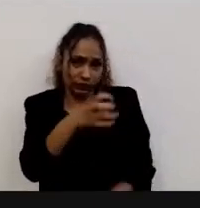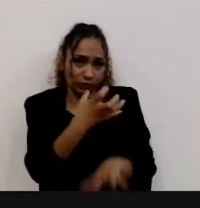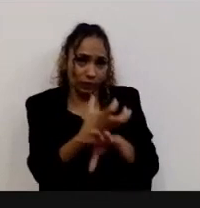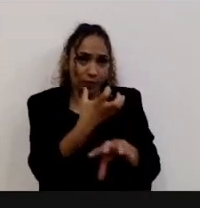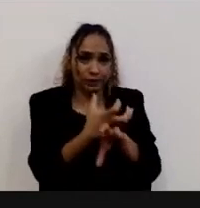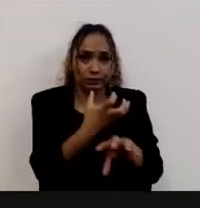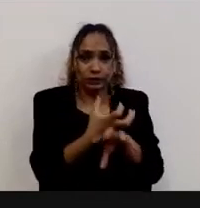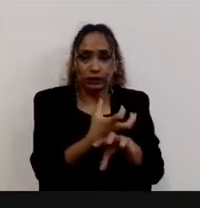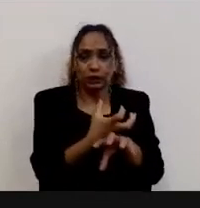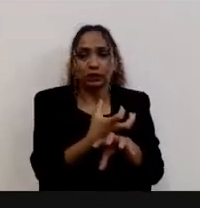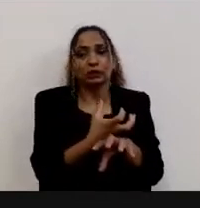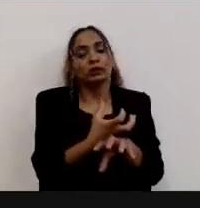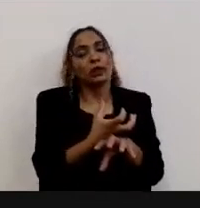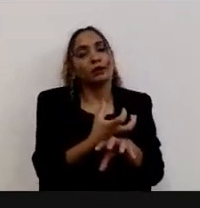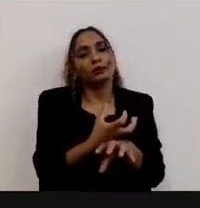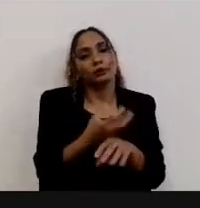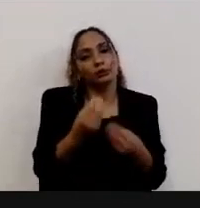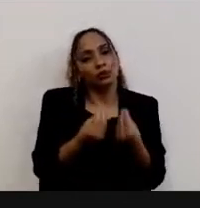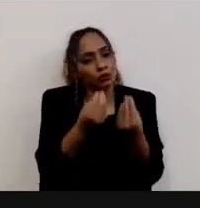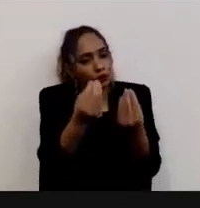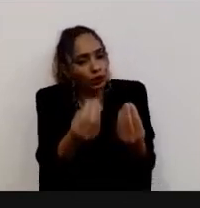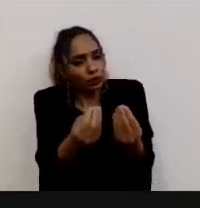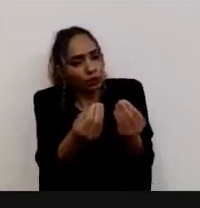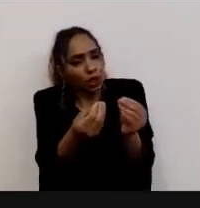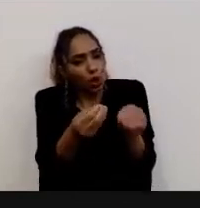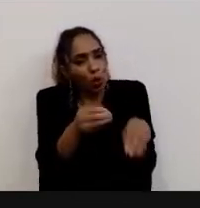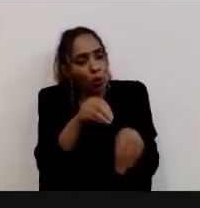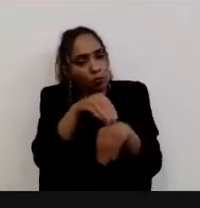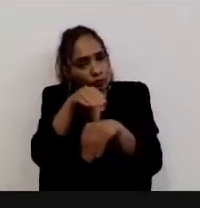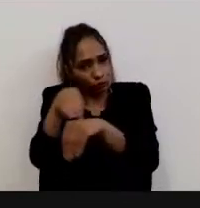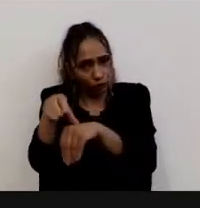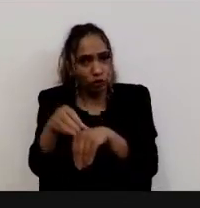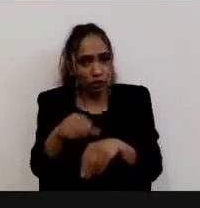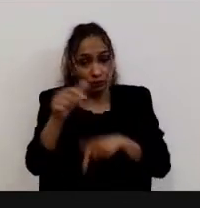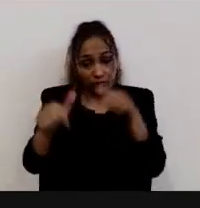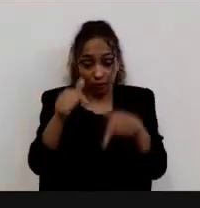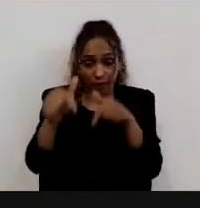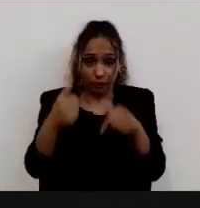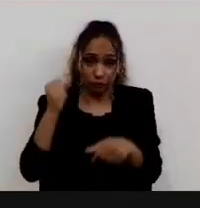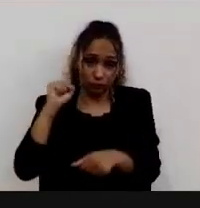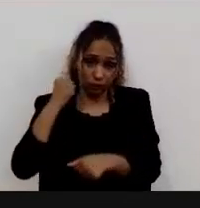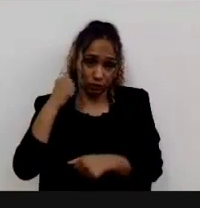são oferecidas como sugestões de atuação para aqueles senadores.